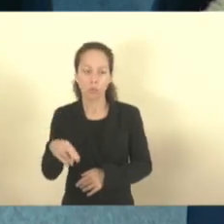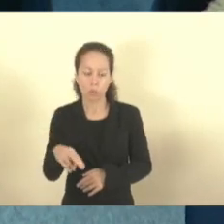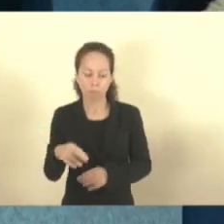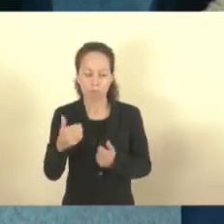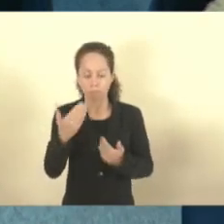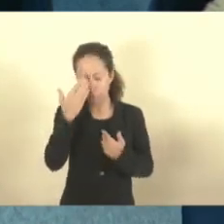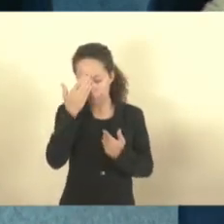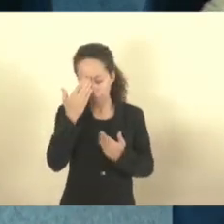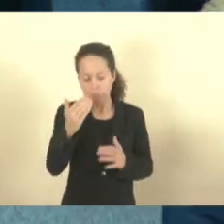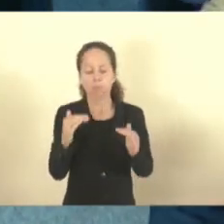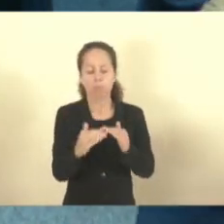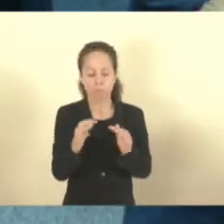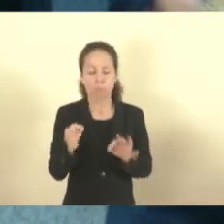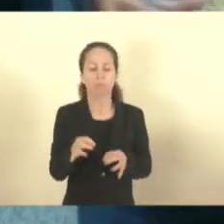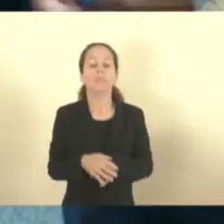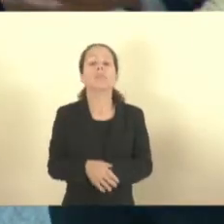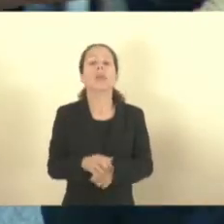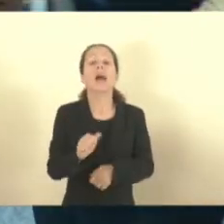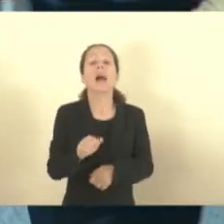Deputado Adilson Espíndola,